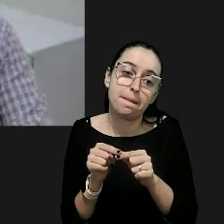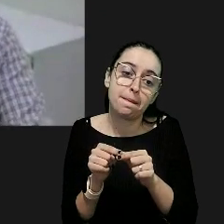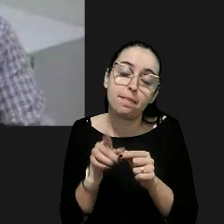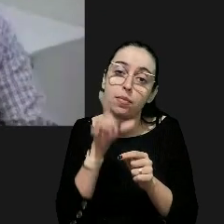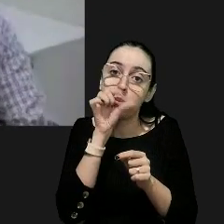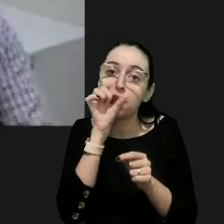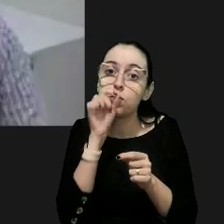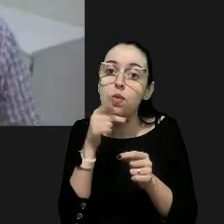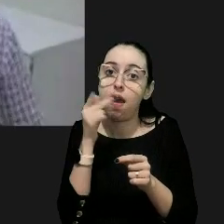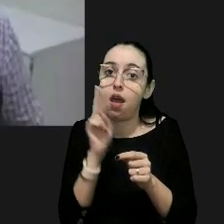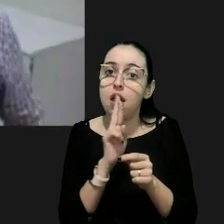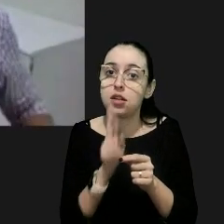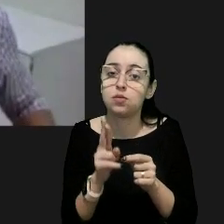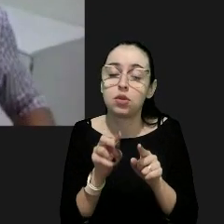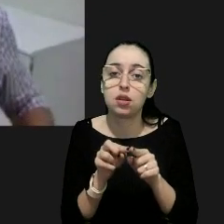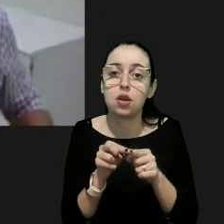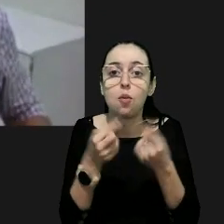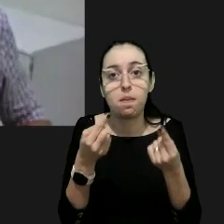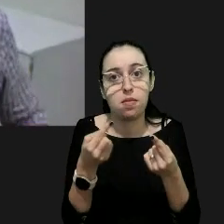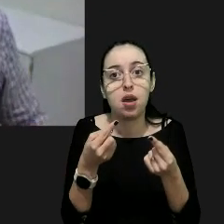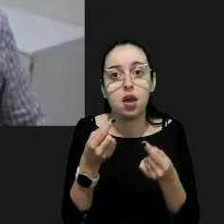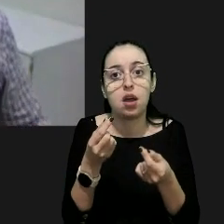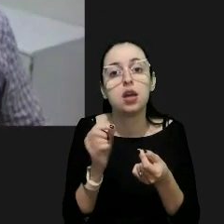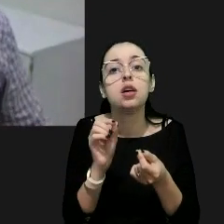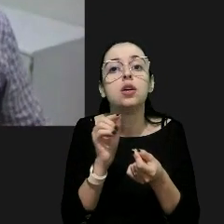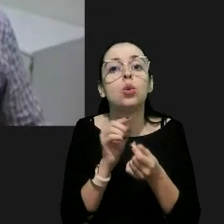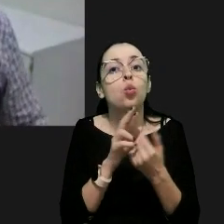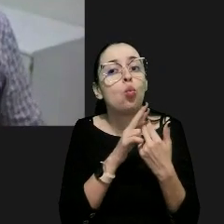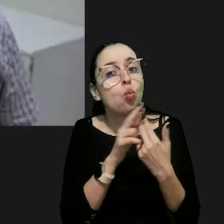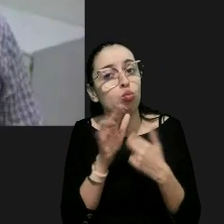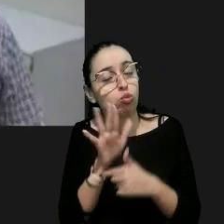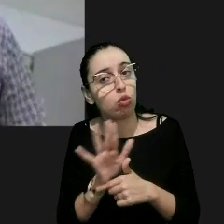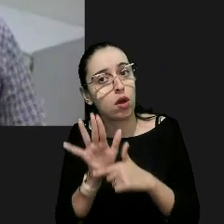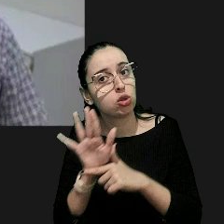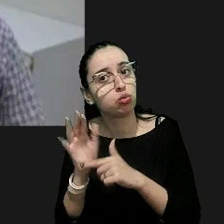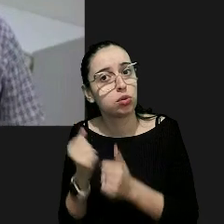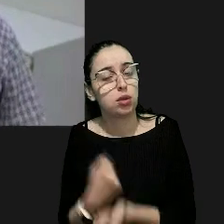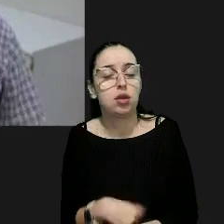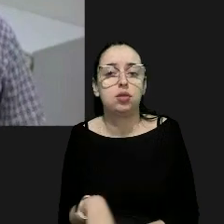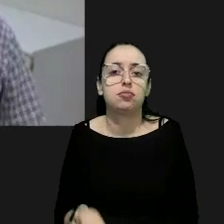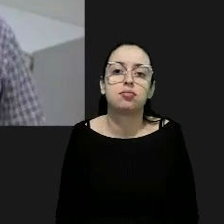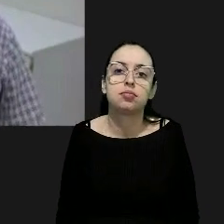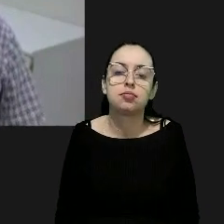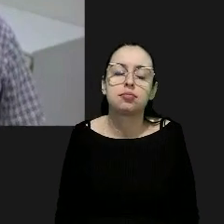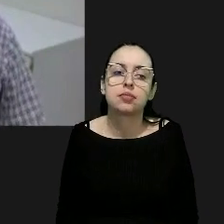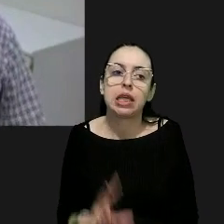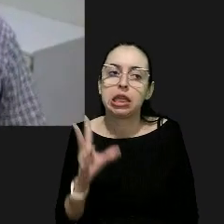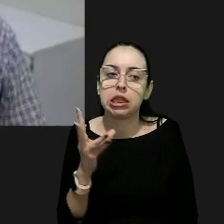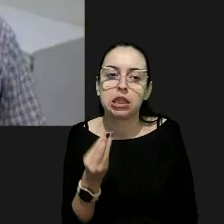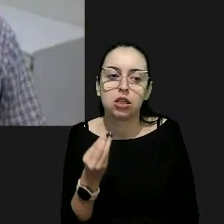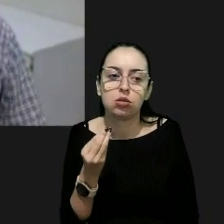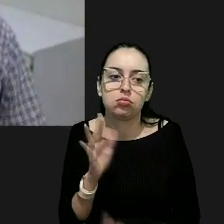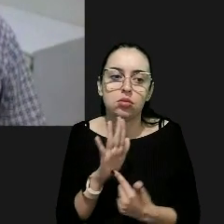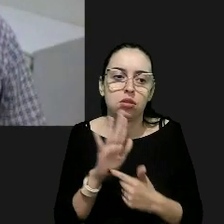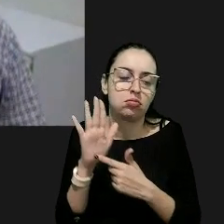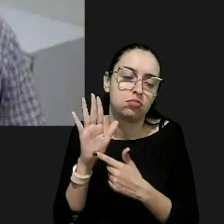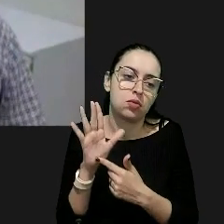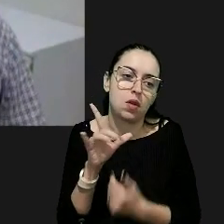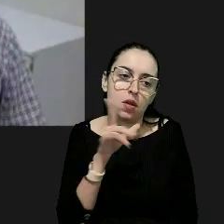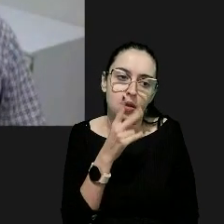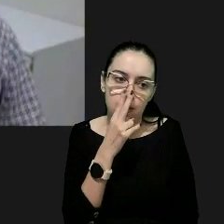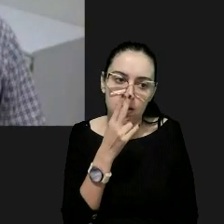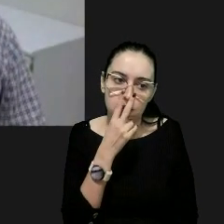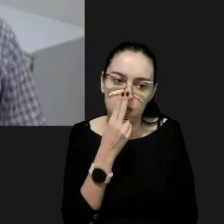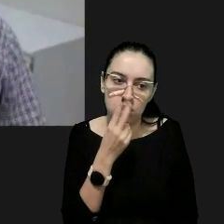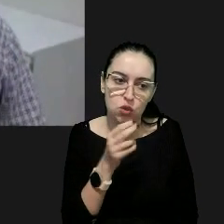bem-te-vi respondeu, mas eu estou fazendo a minha parte. Então, eu sempre uso essa